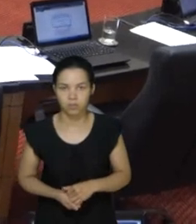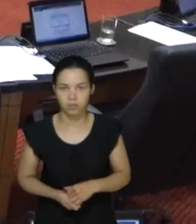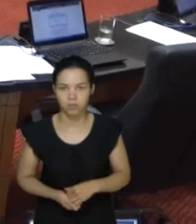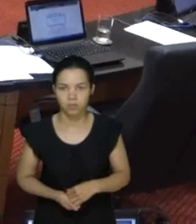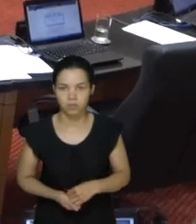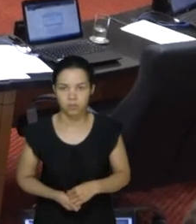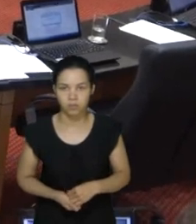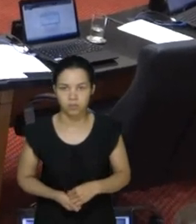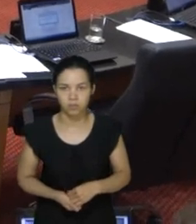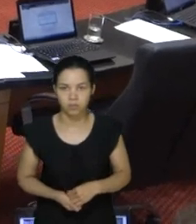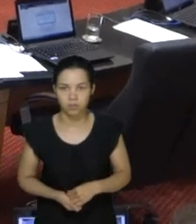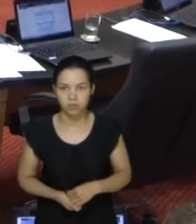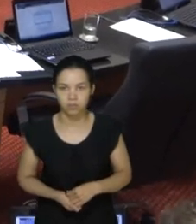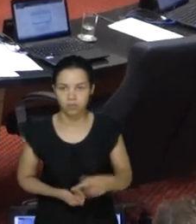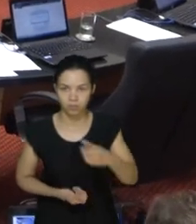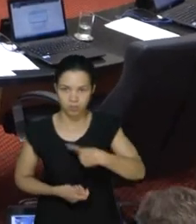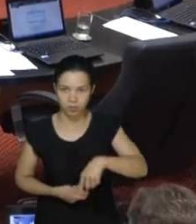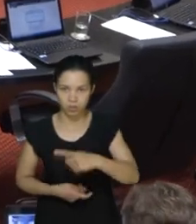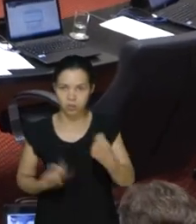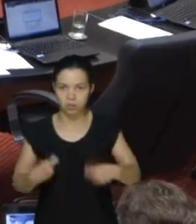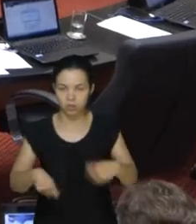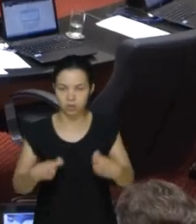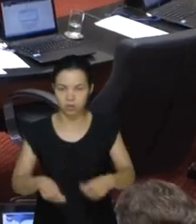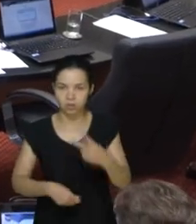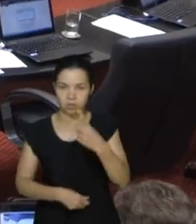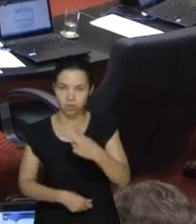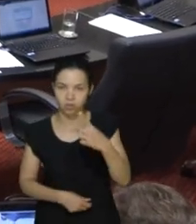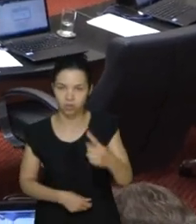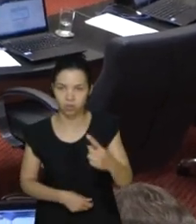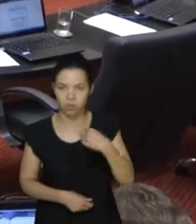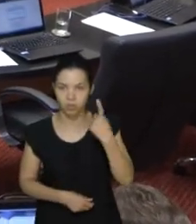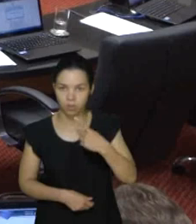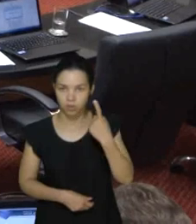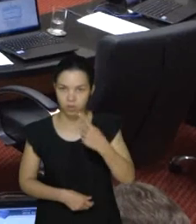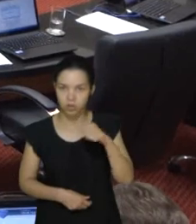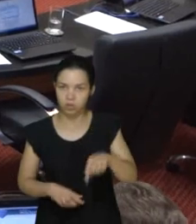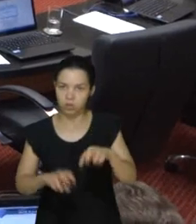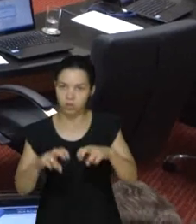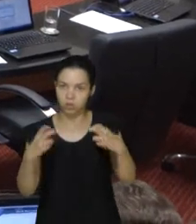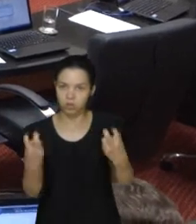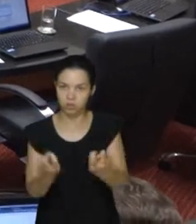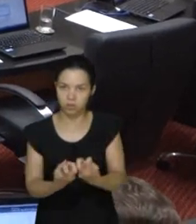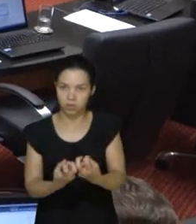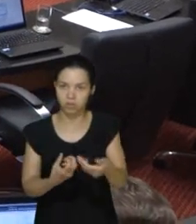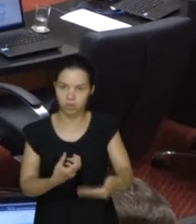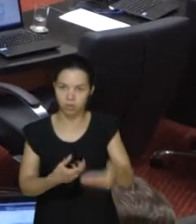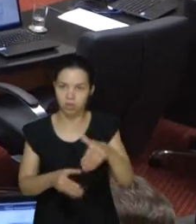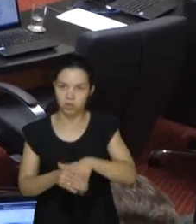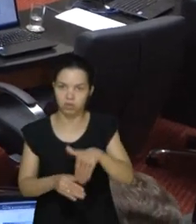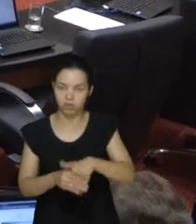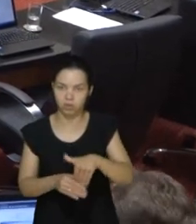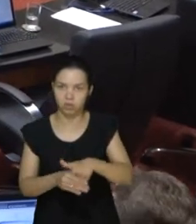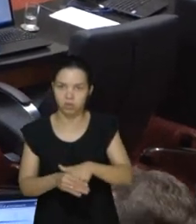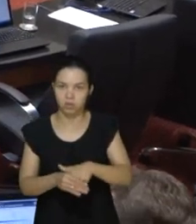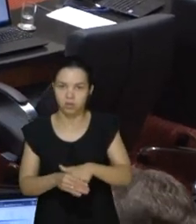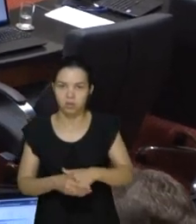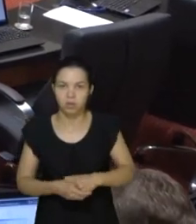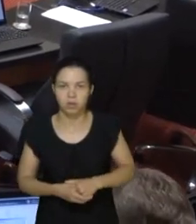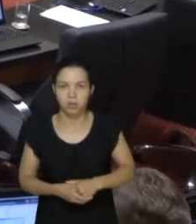Nós precisamos de 21 deputados em plenário para colocar a votação. A votação não precisa de